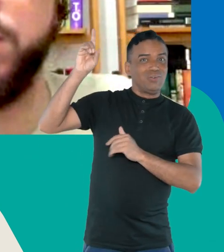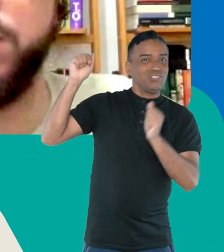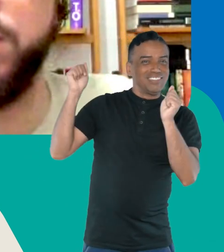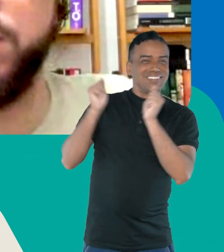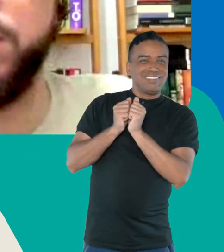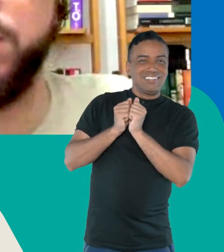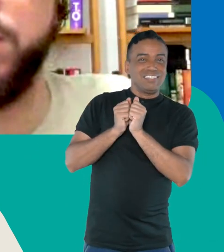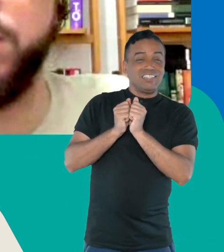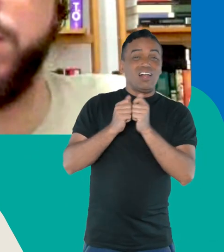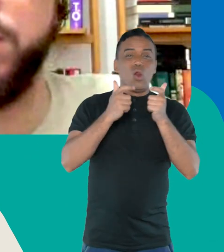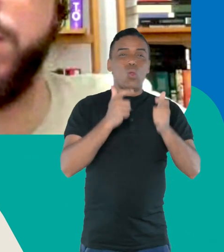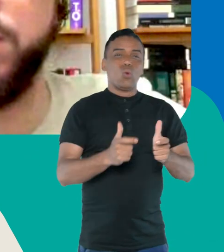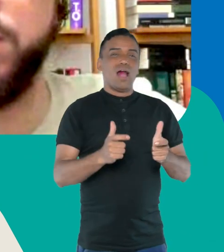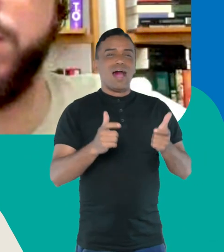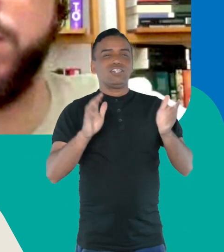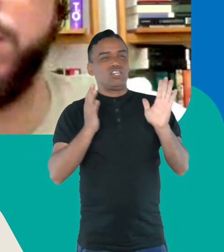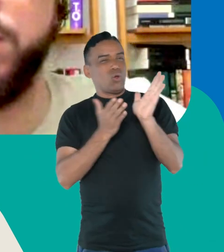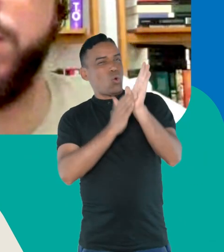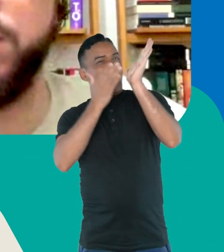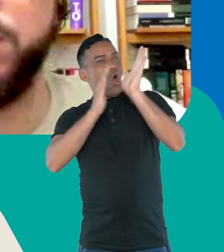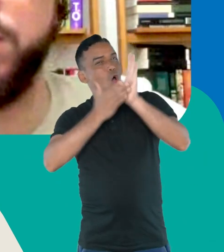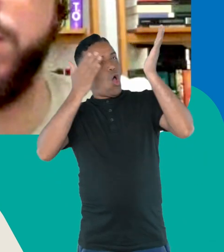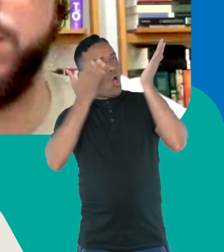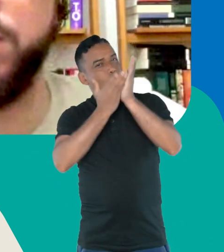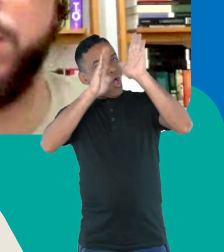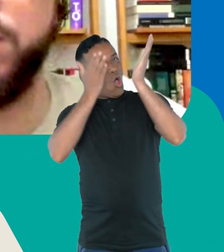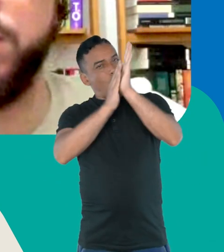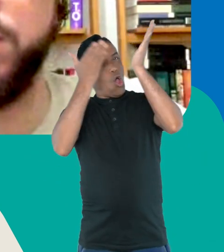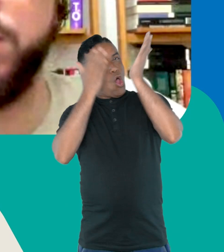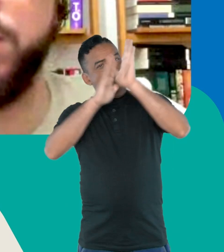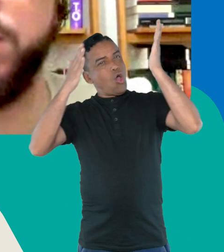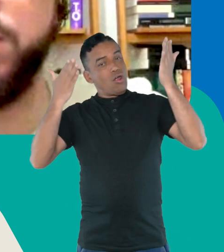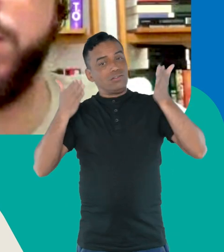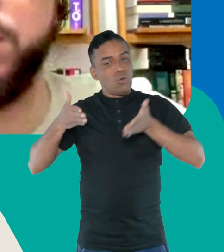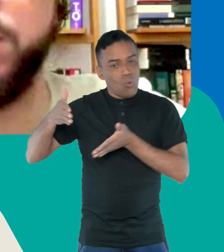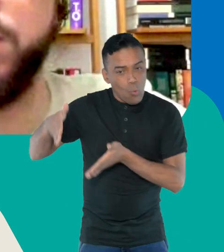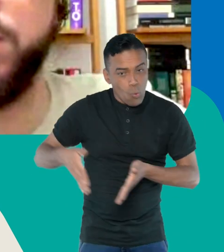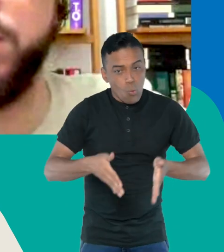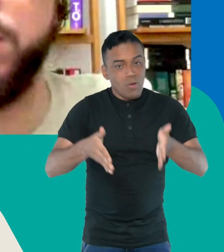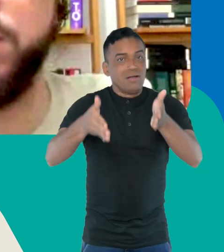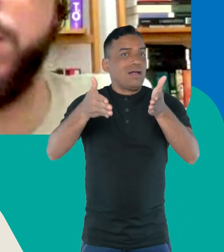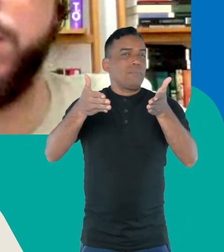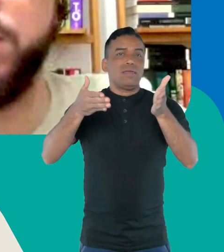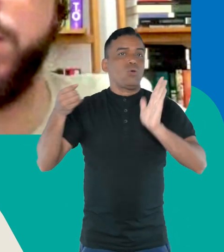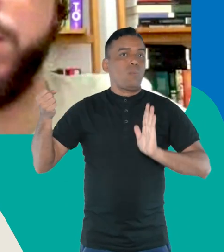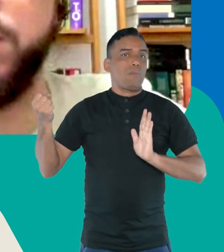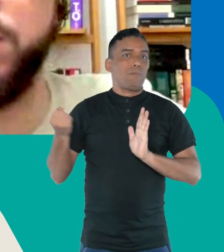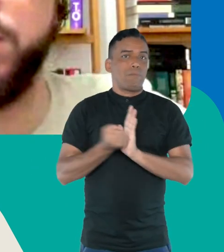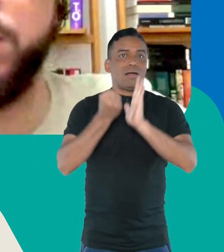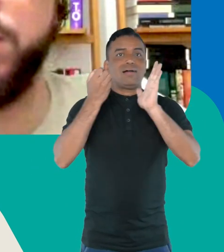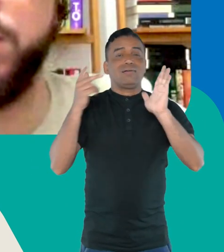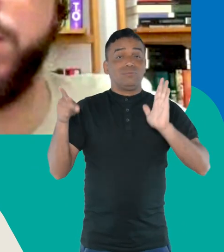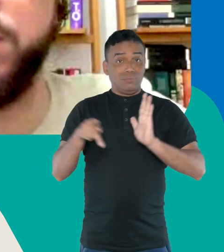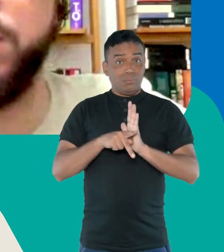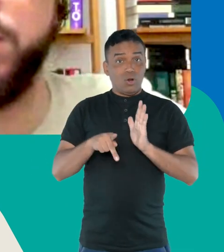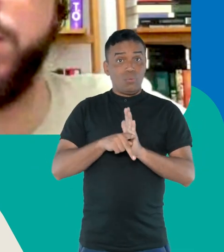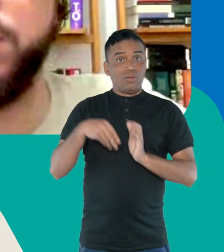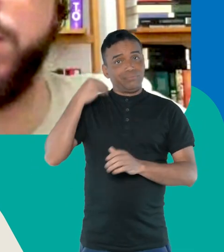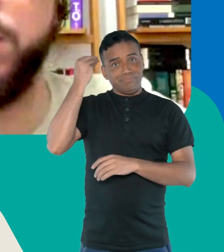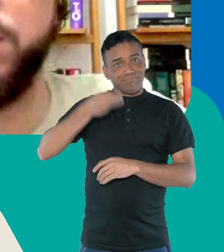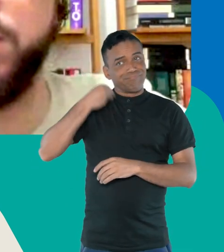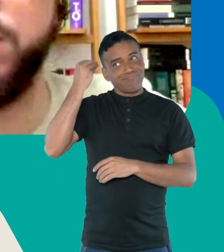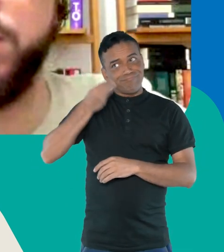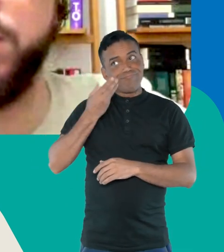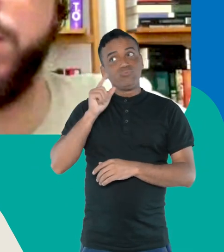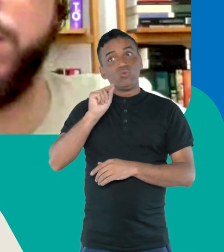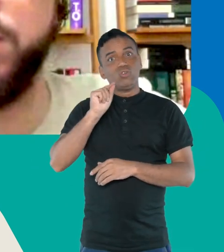glória, esse caminho para isso não é um caminho tão puro, é um caminho marcado, inclusive, pelas próprias experiências do